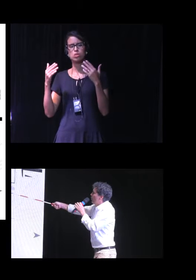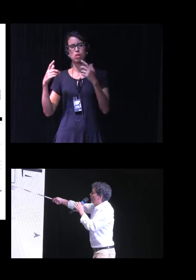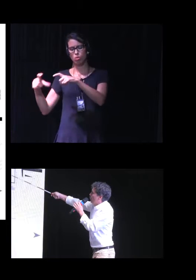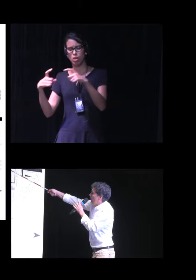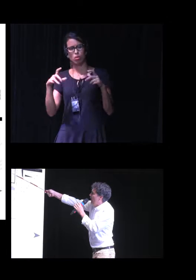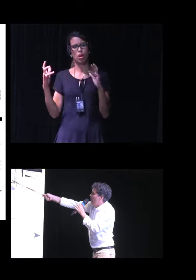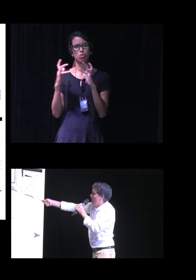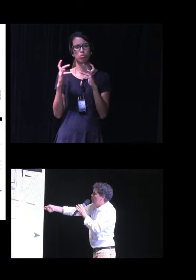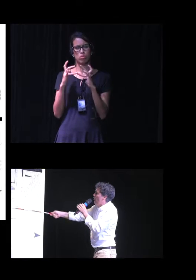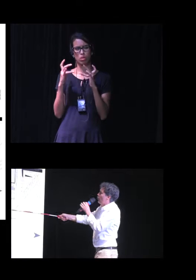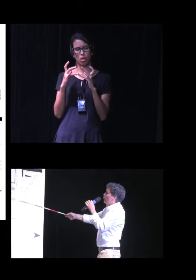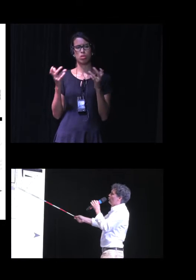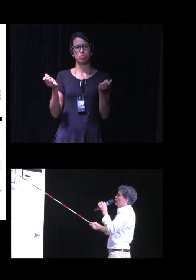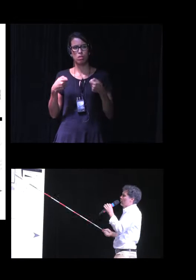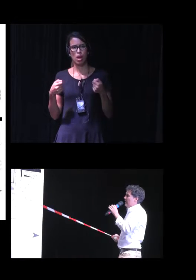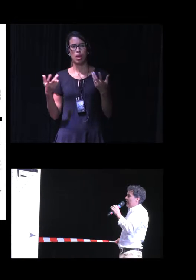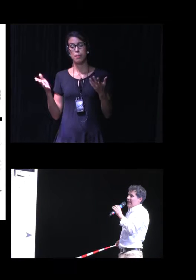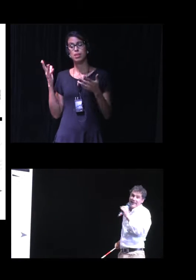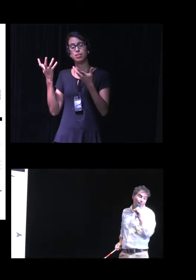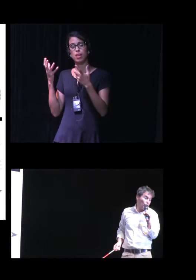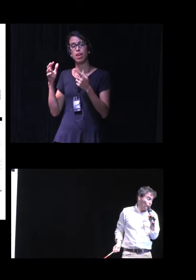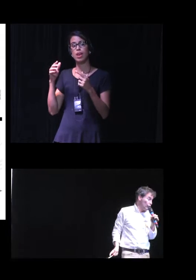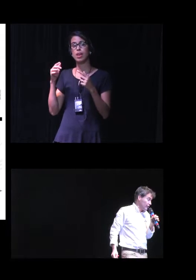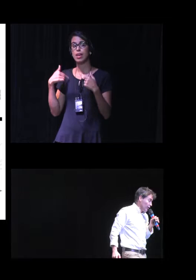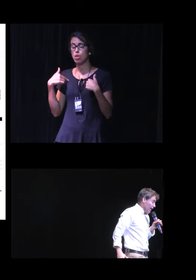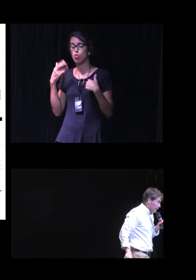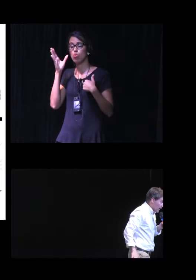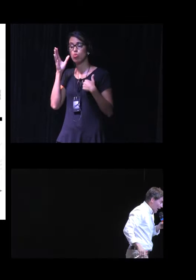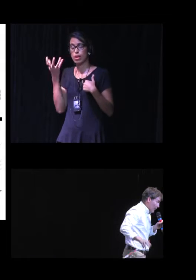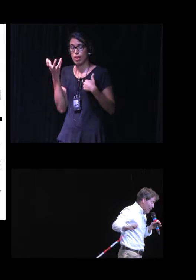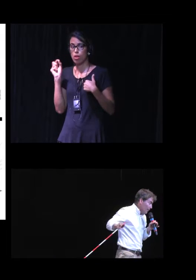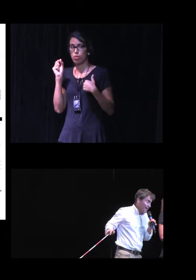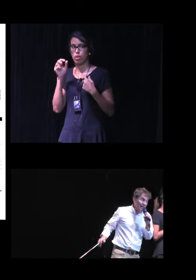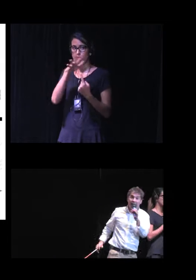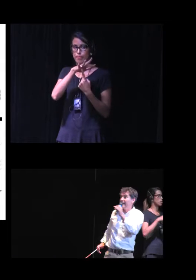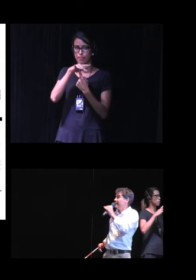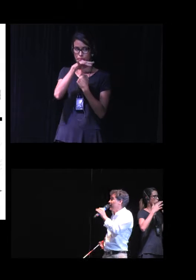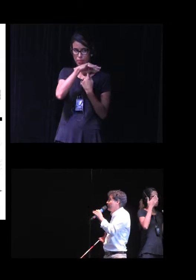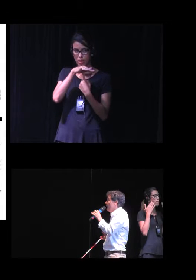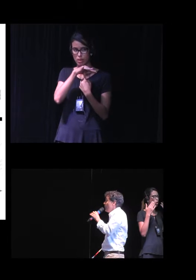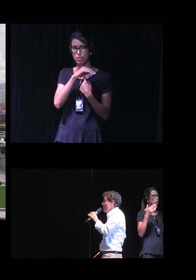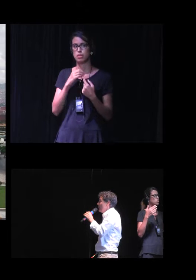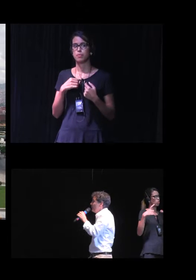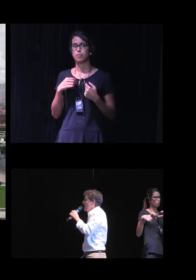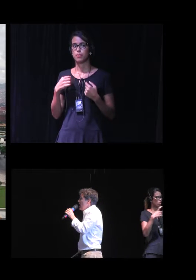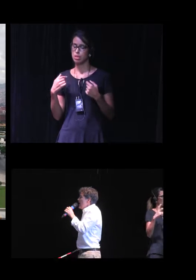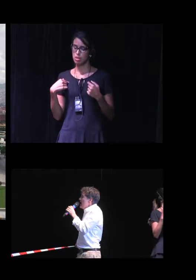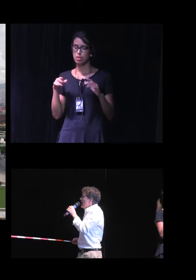conexão com os elementos fundacionais para fazer uma praça.